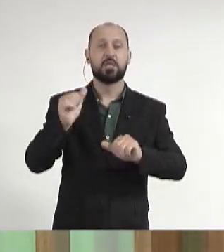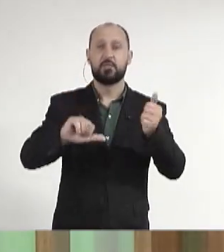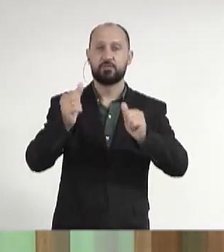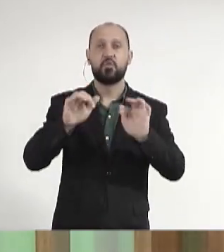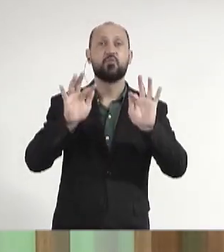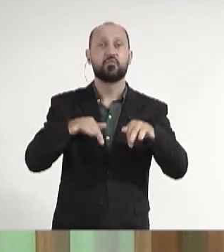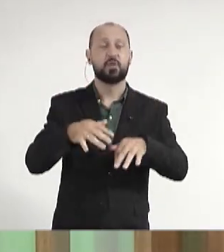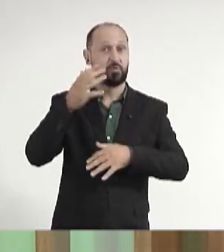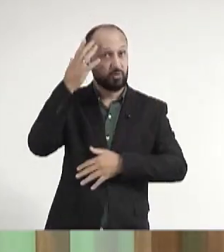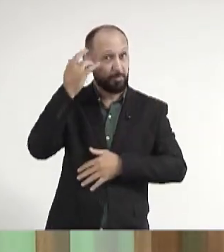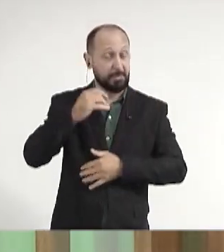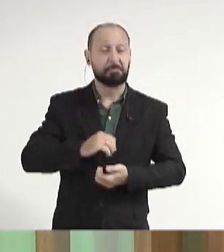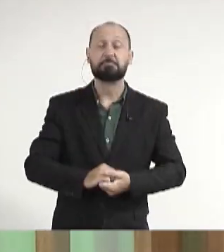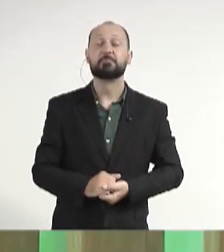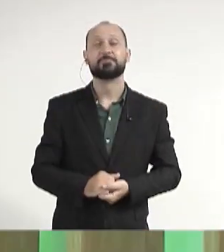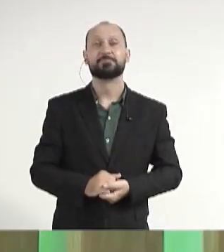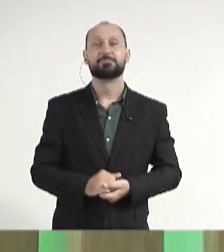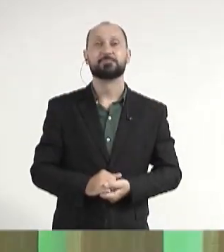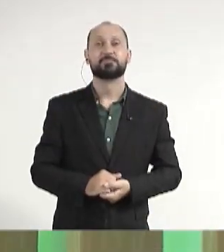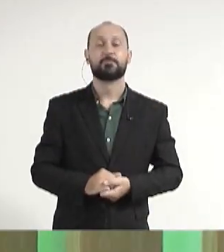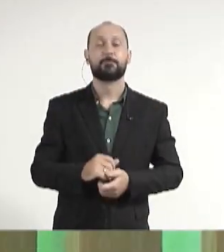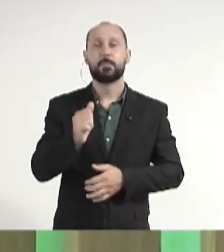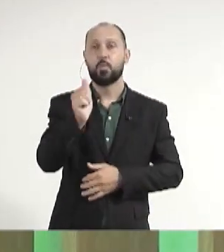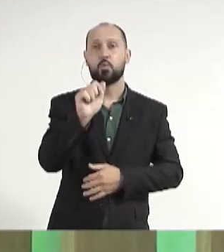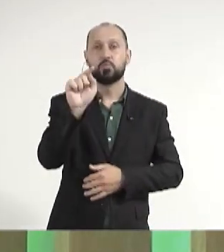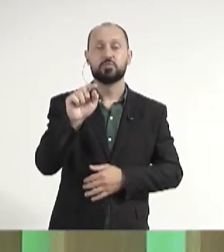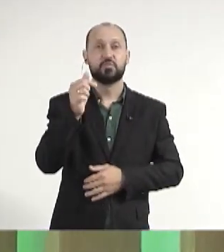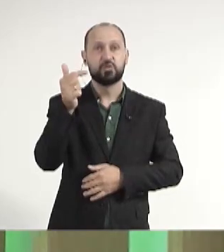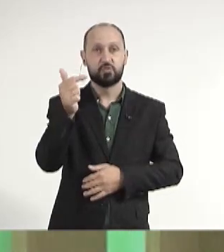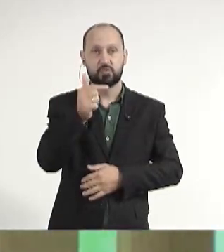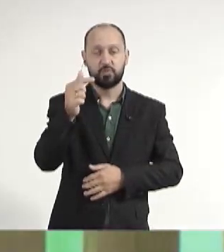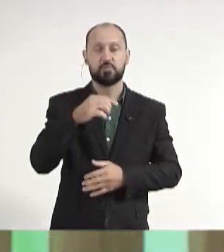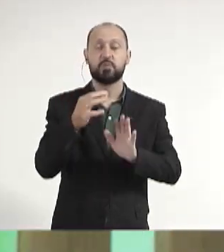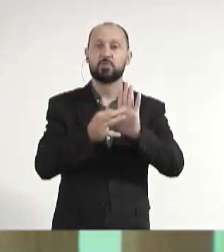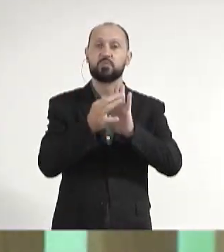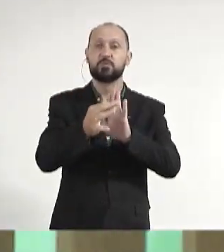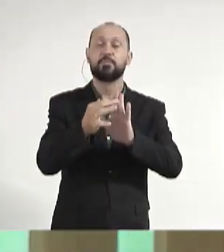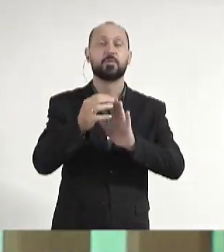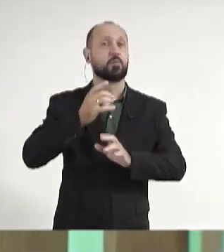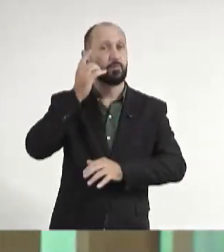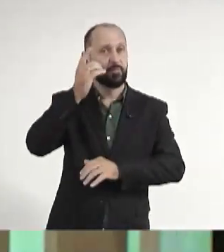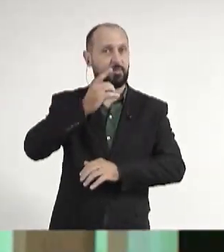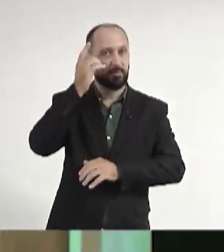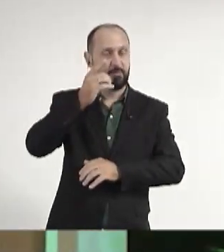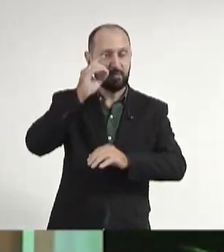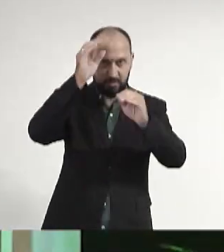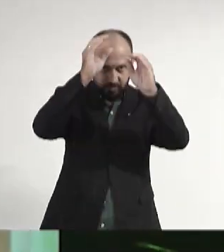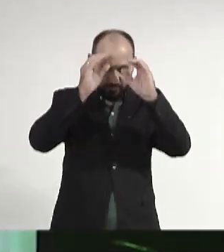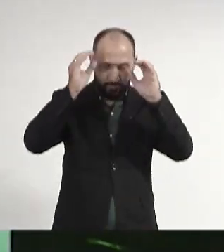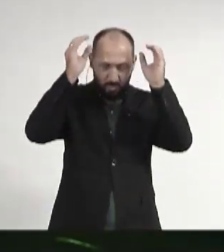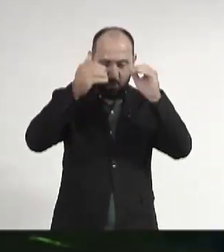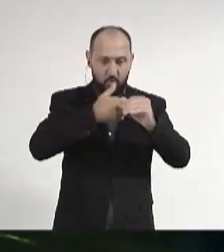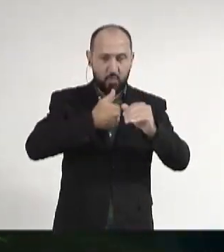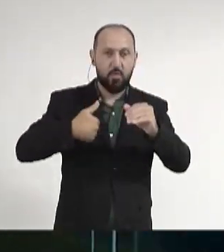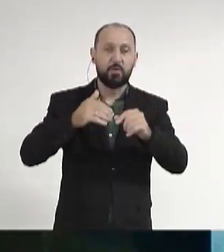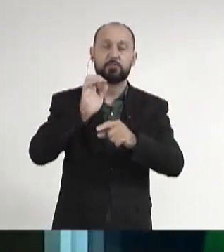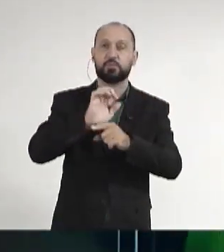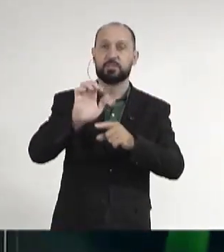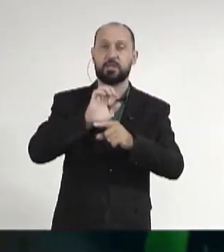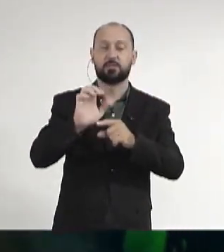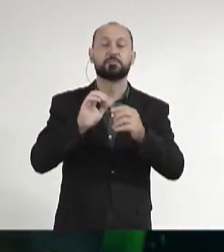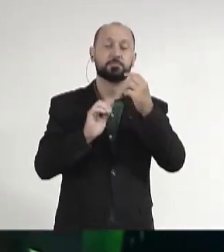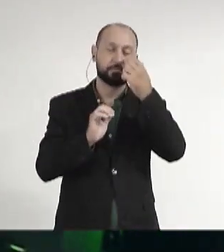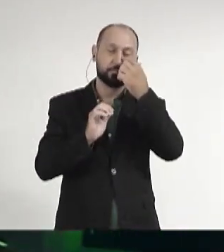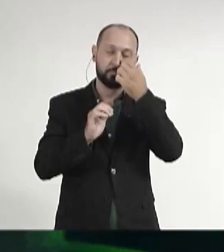Final, na edição de amanhã. 11h22, falar agora de uma indicação apresentada pelo deputado Caravina ao governo do estado.